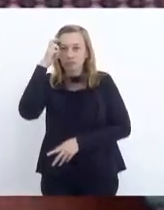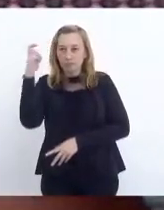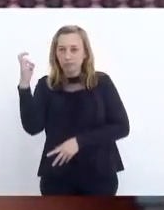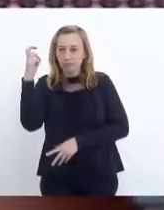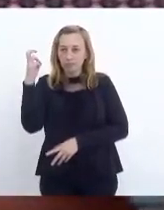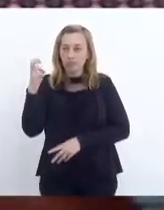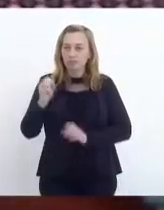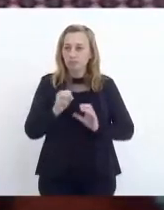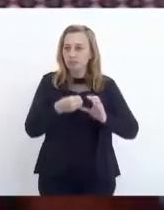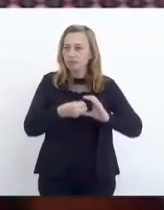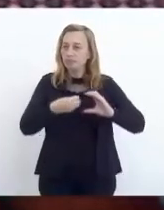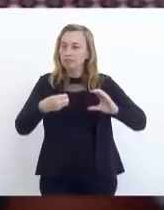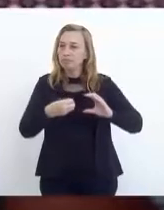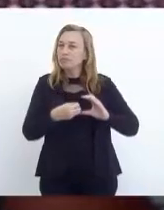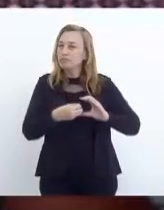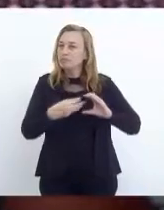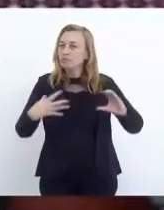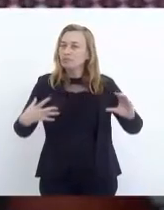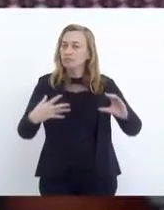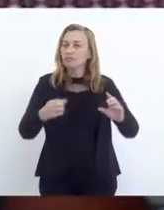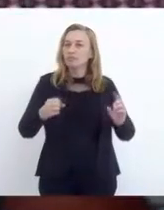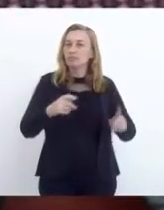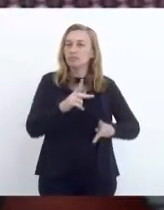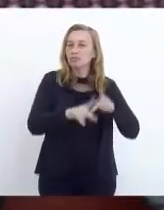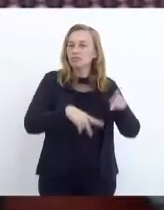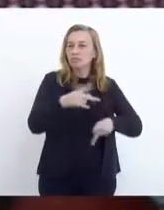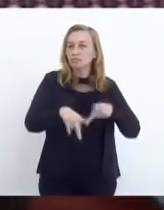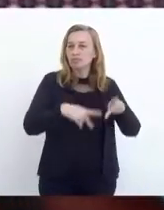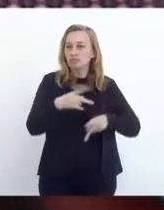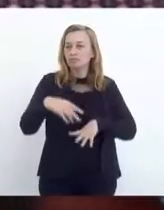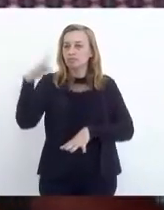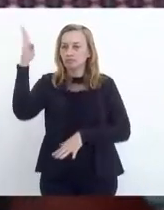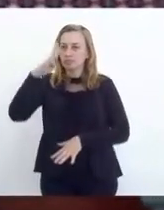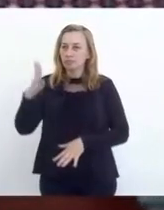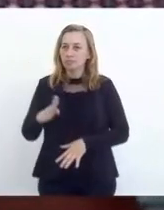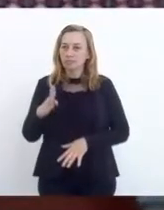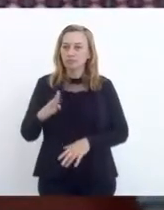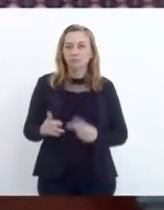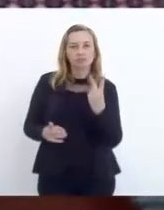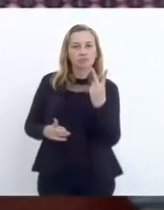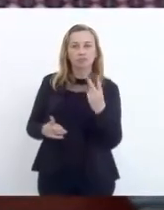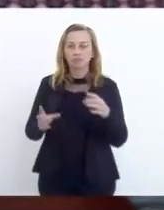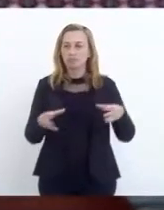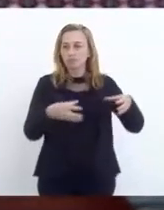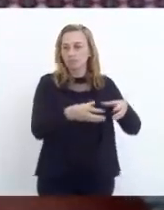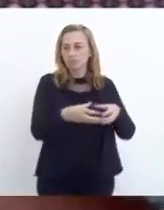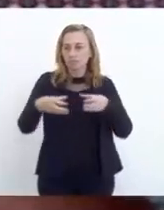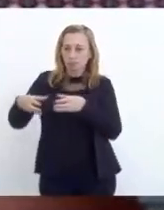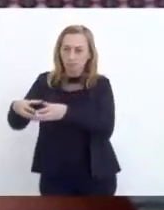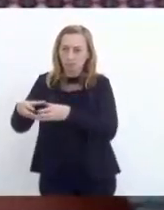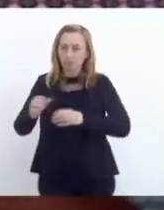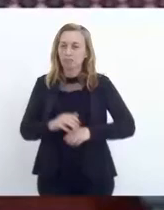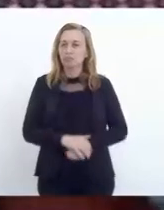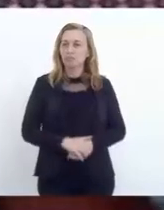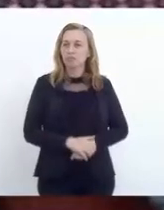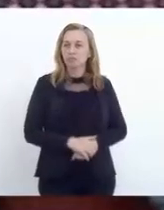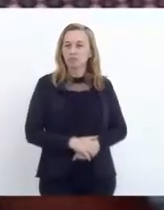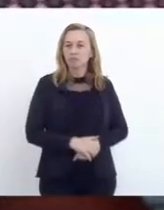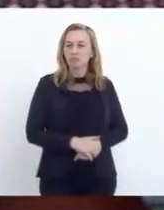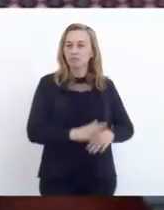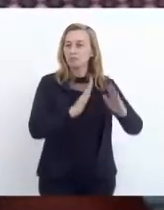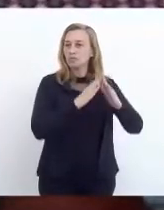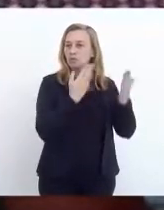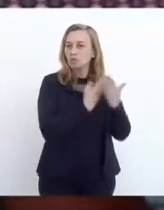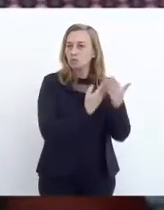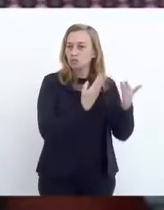que caracterizam a formação da população brasileira a partir desses dois grupos étnicos, tais como o estudo da